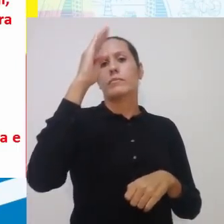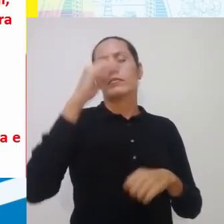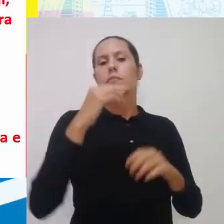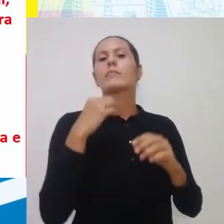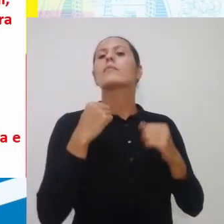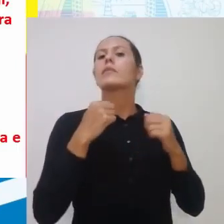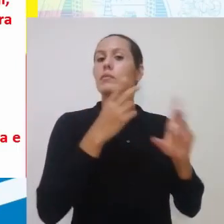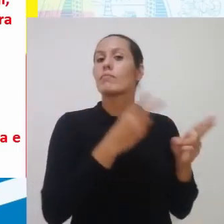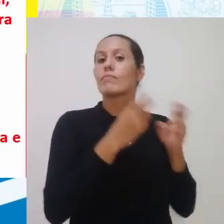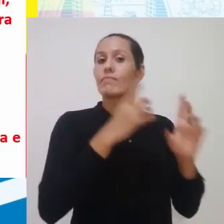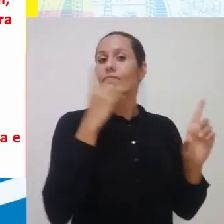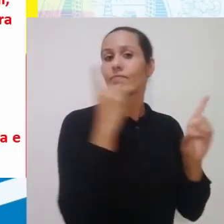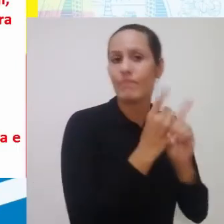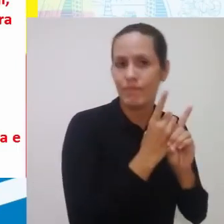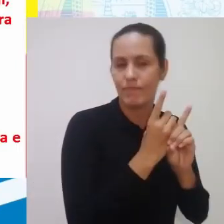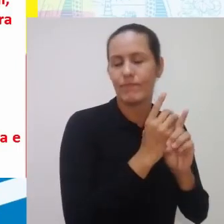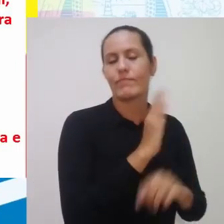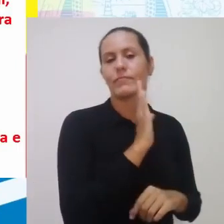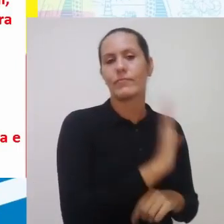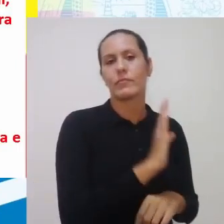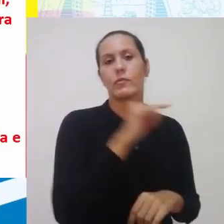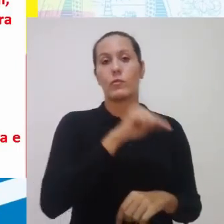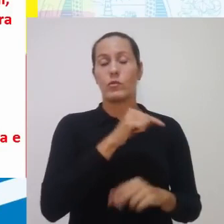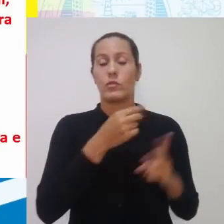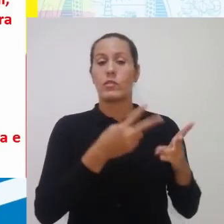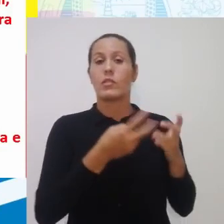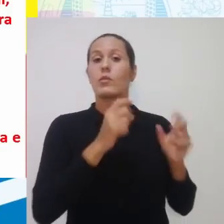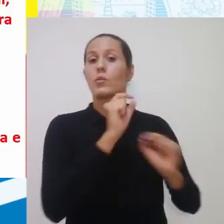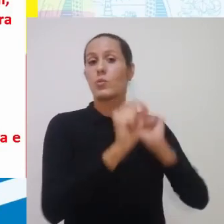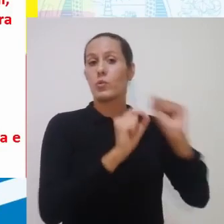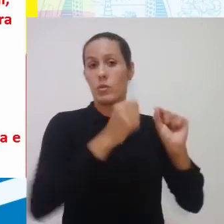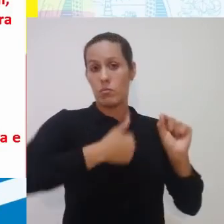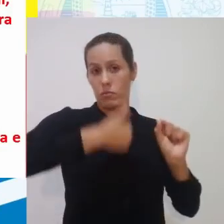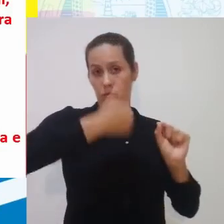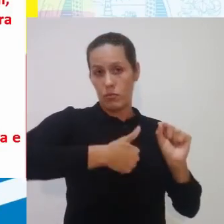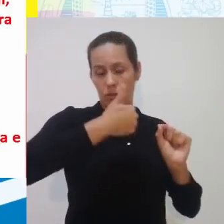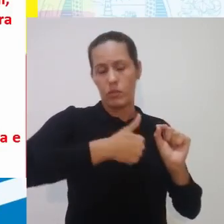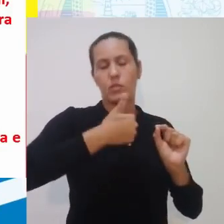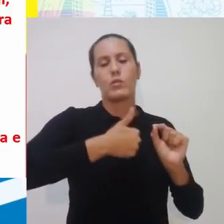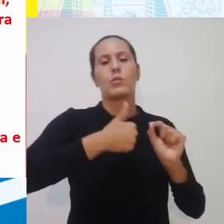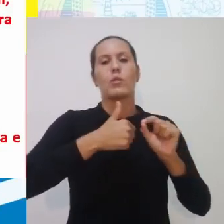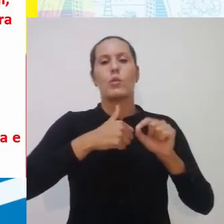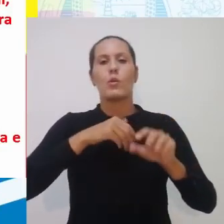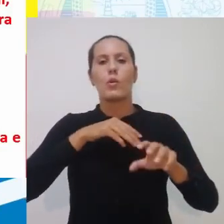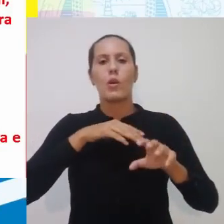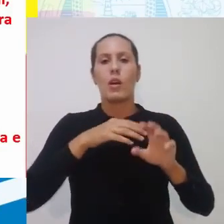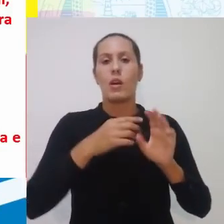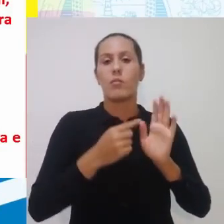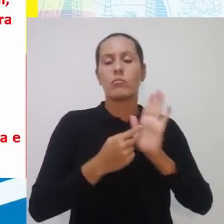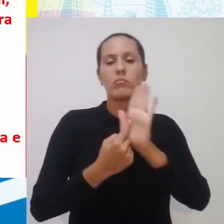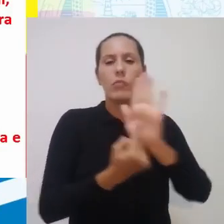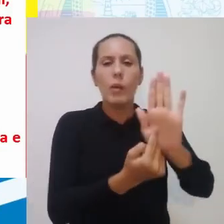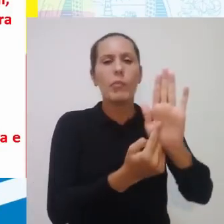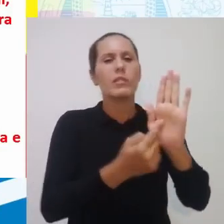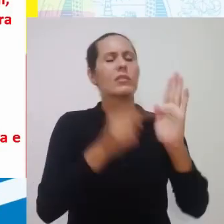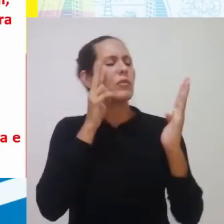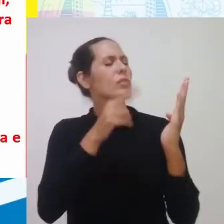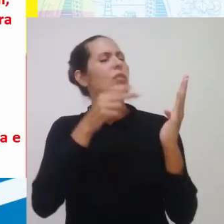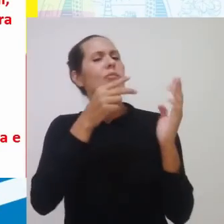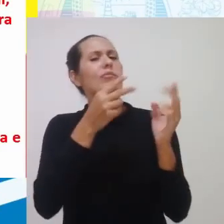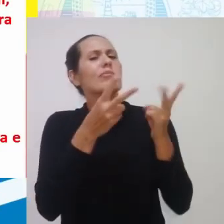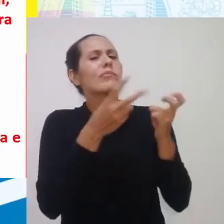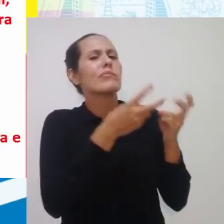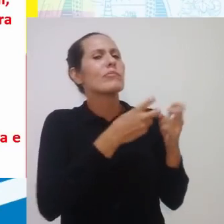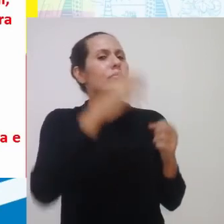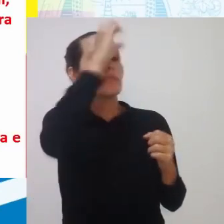identificar. Para identificar as 2 ideias que são apresentadas no parágrafo, você tem que buscar a forma com a qual elas são